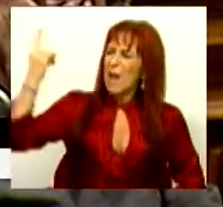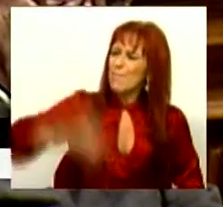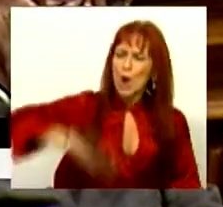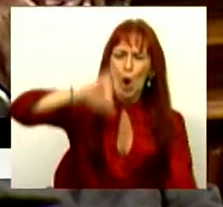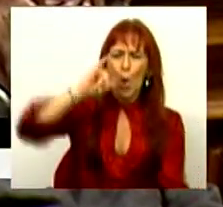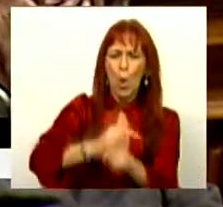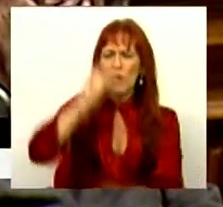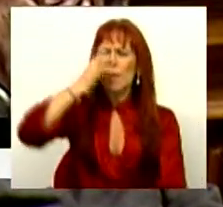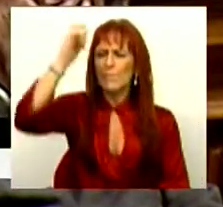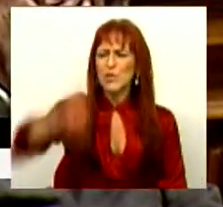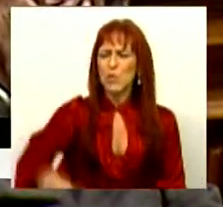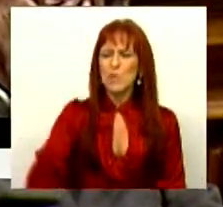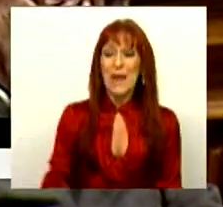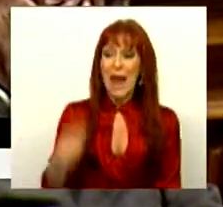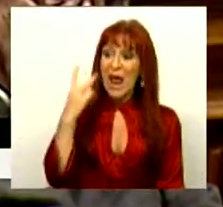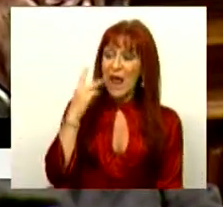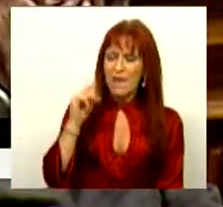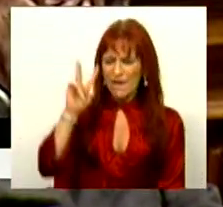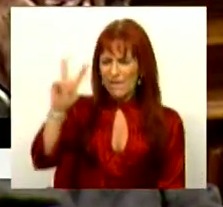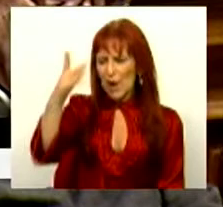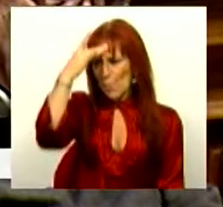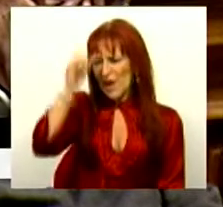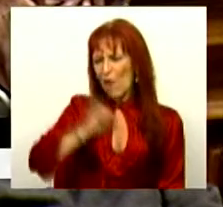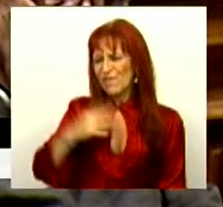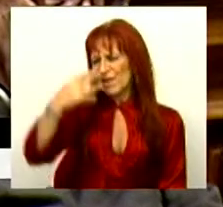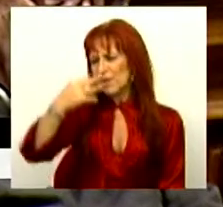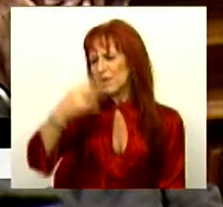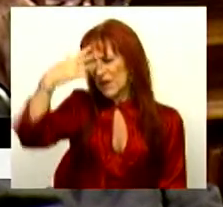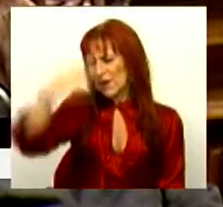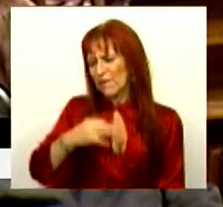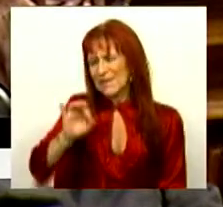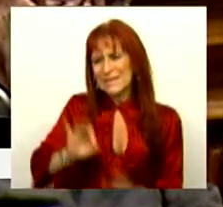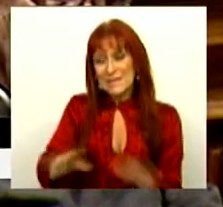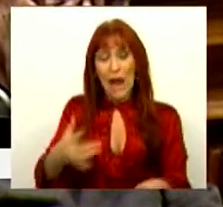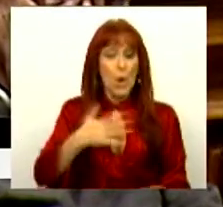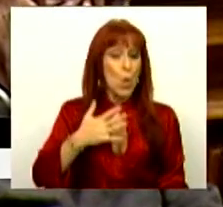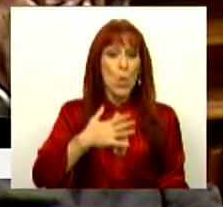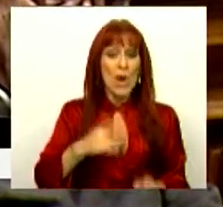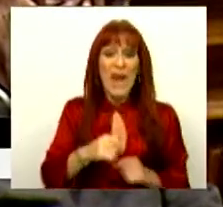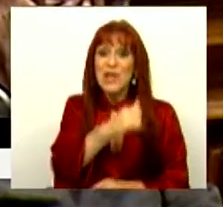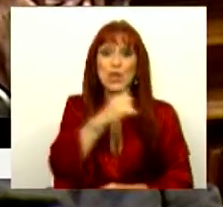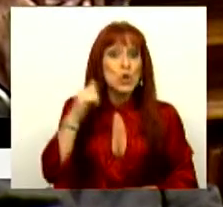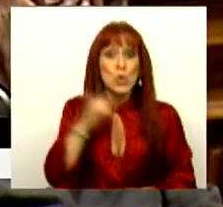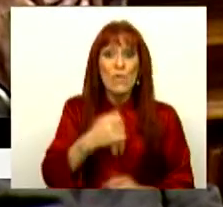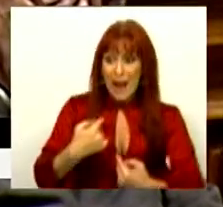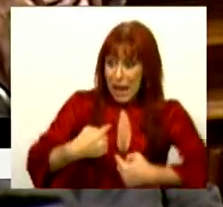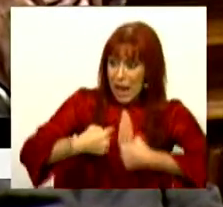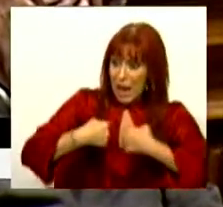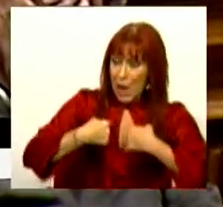outra pessoa a minha visão da dignidade, tal como não quero sofrer